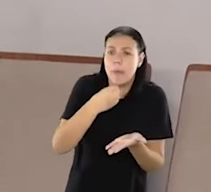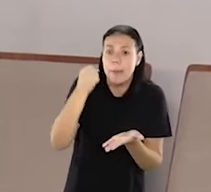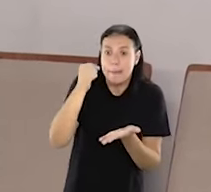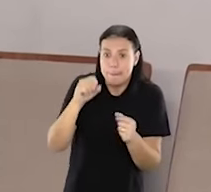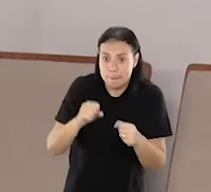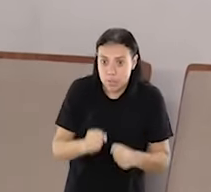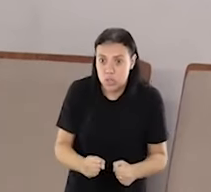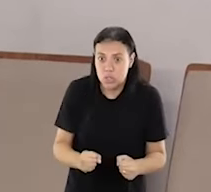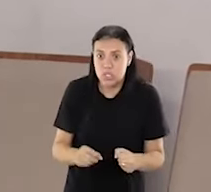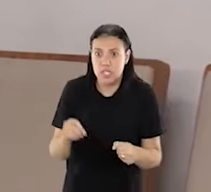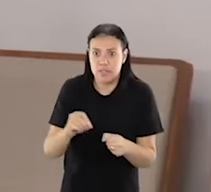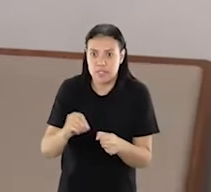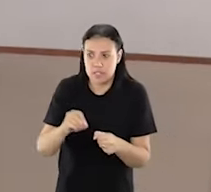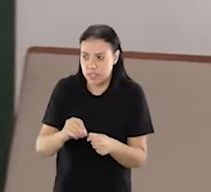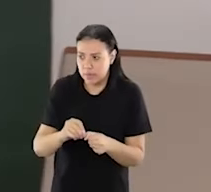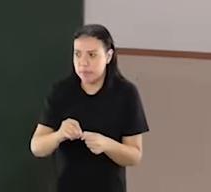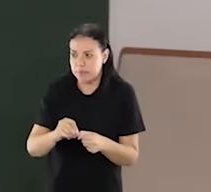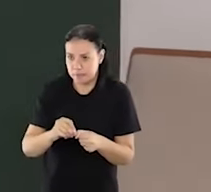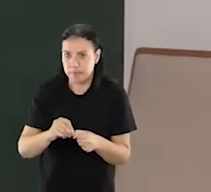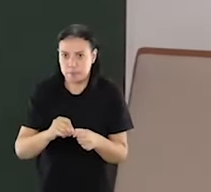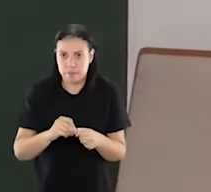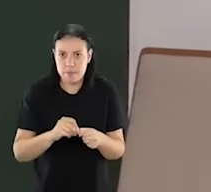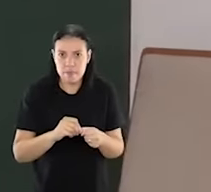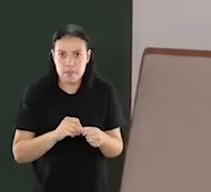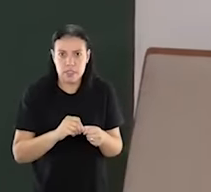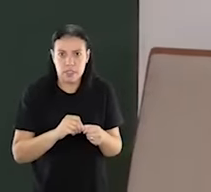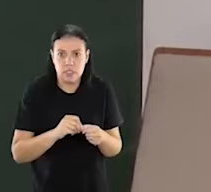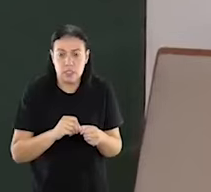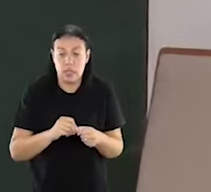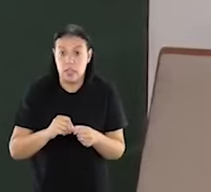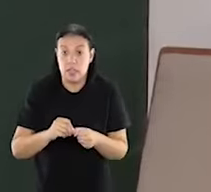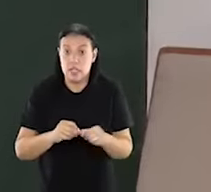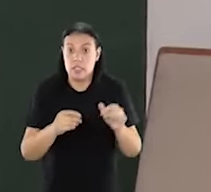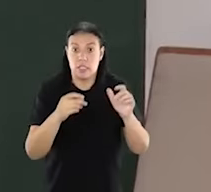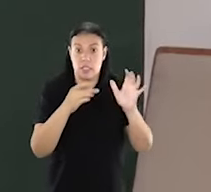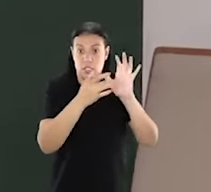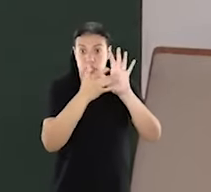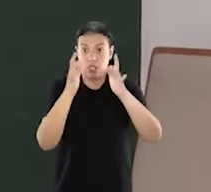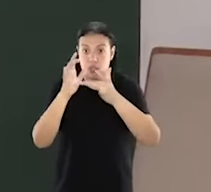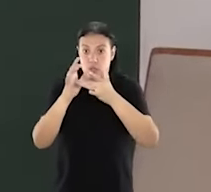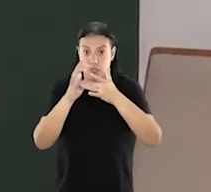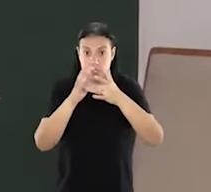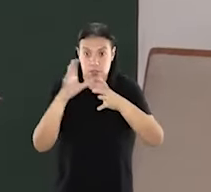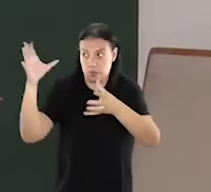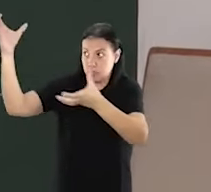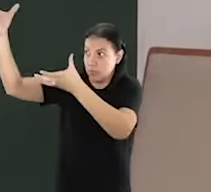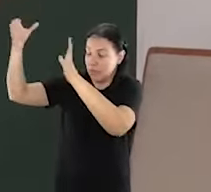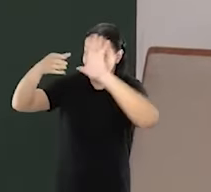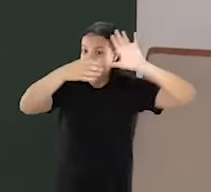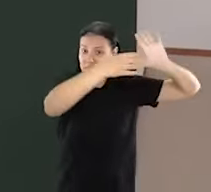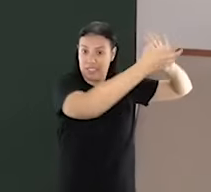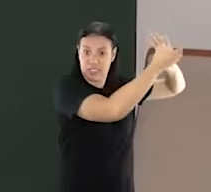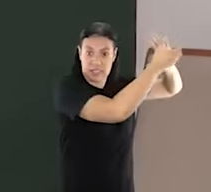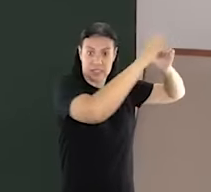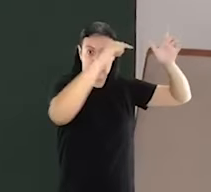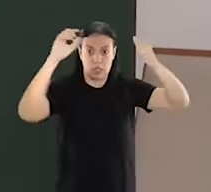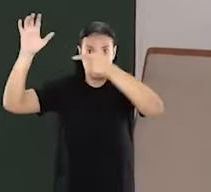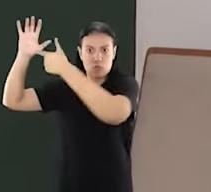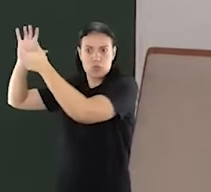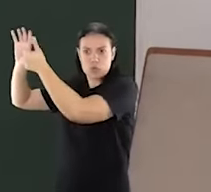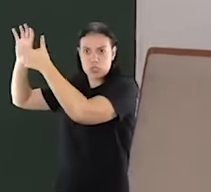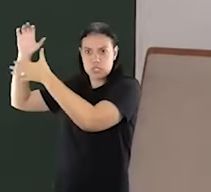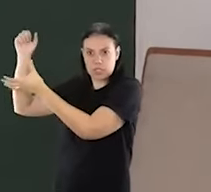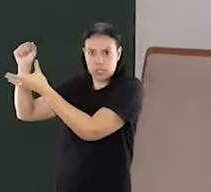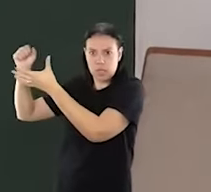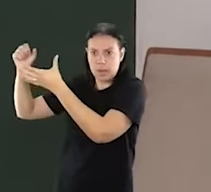senhor. Aí tem que fazer um documento. Aí tem que tirar o corpo da cruz. Aí tem que ir no mercado comprar linho, lençóis. Tem